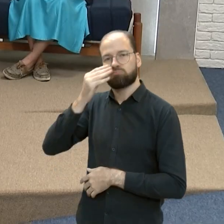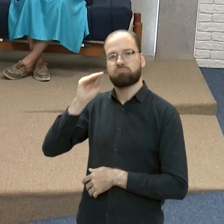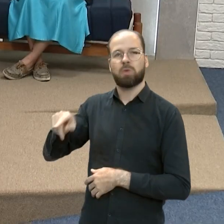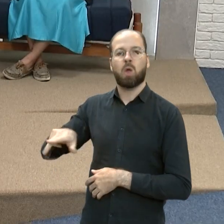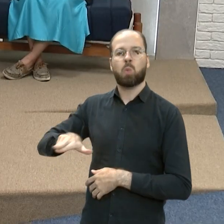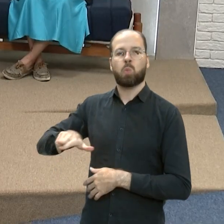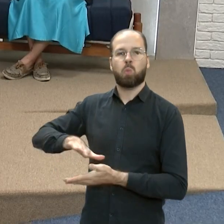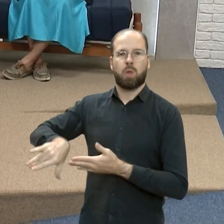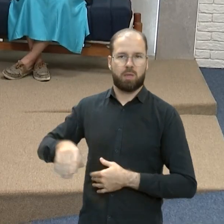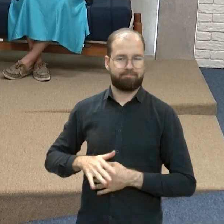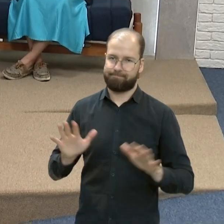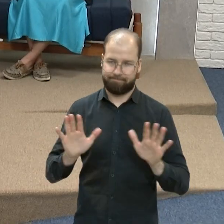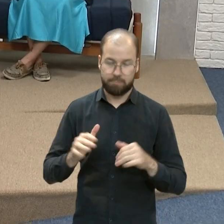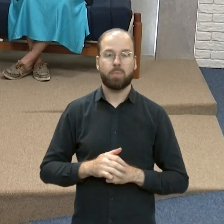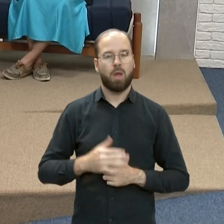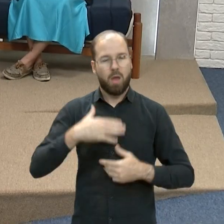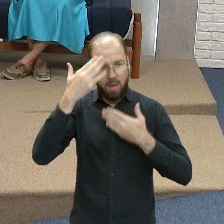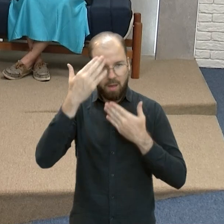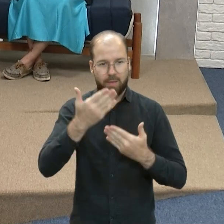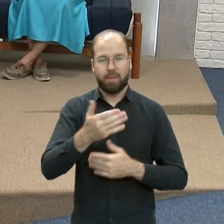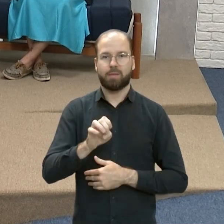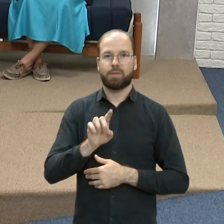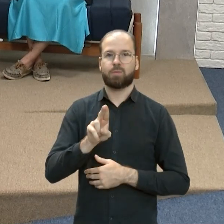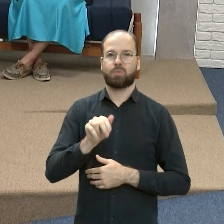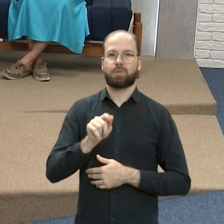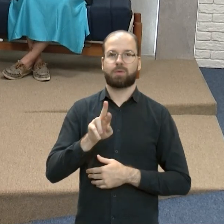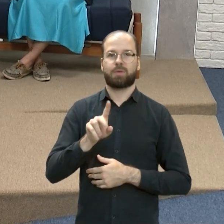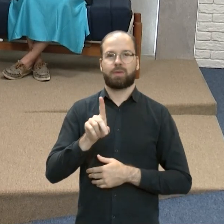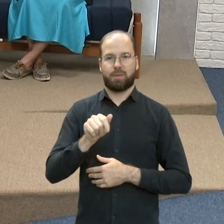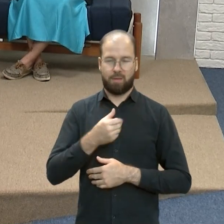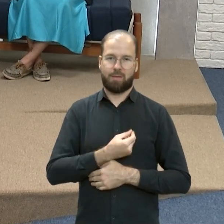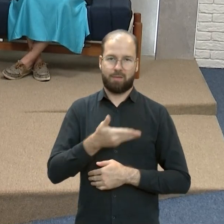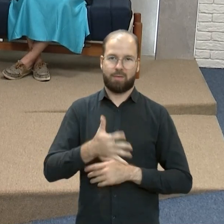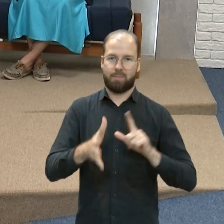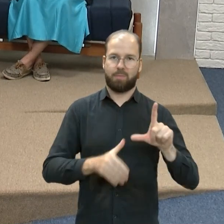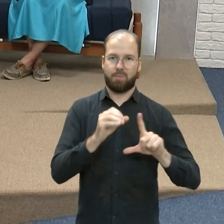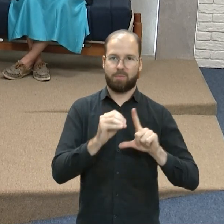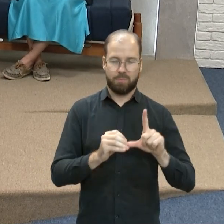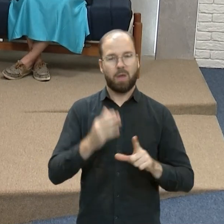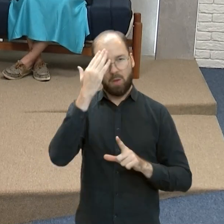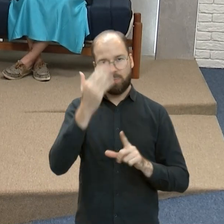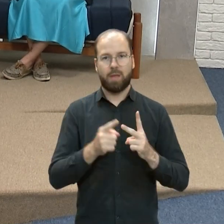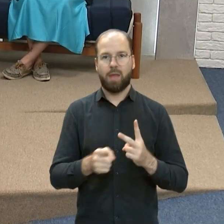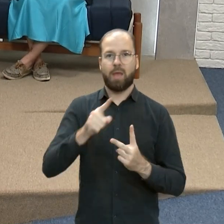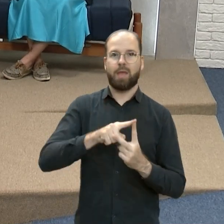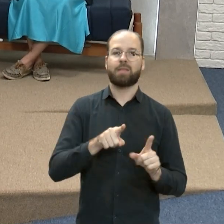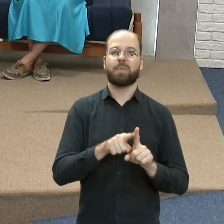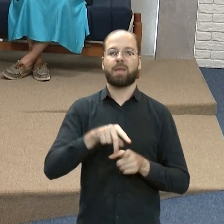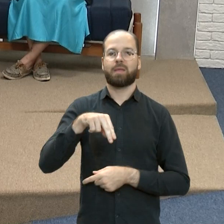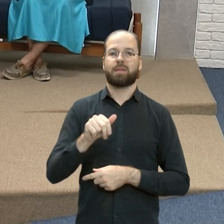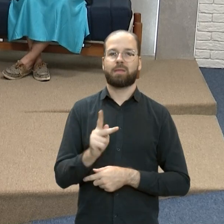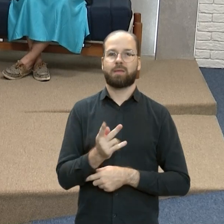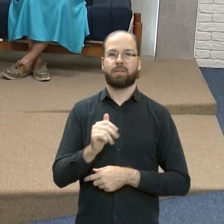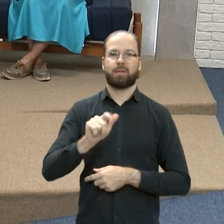obrigada, Eduarda, pela sua presença aqui no Mundo UFG. Eu que agradeço, Camila, obrigada pela conversa. Obrigada também, Natália, pela sua presença.